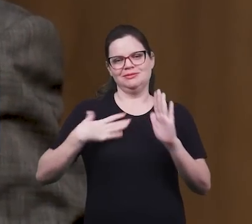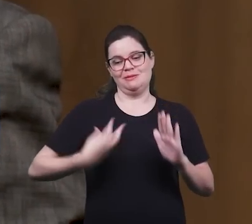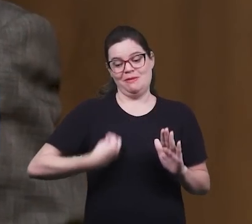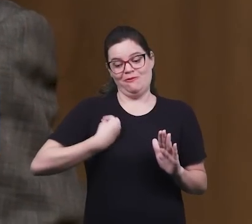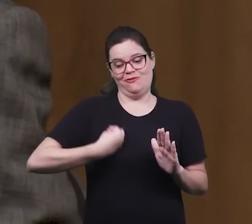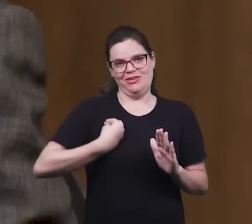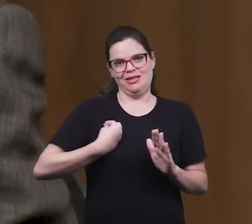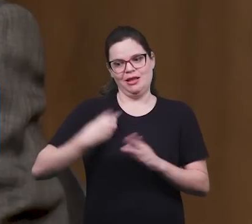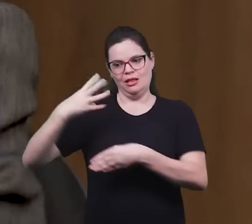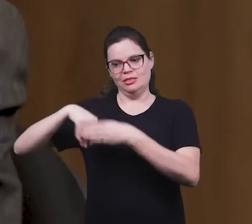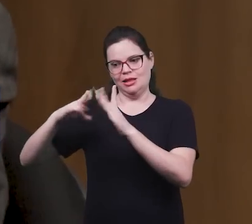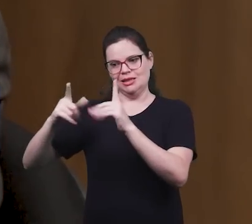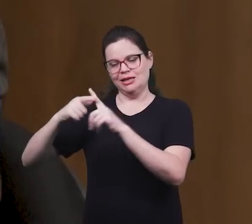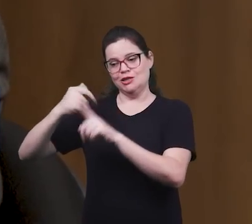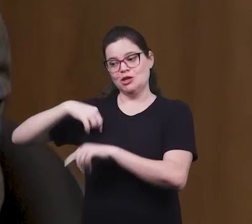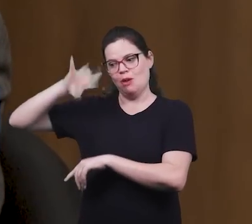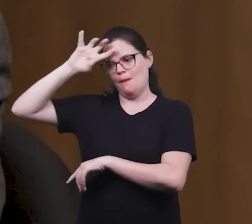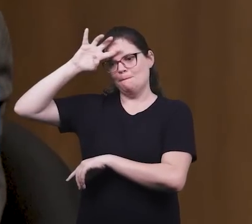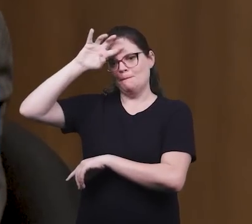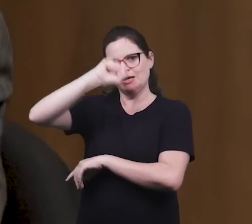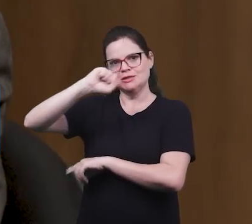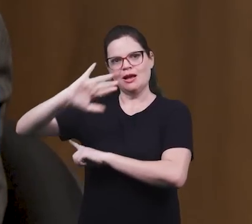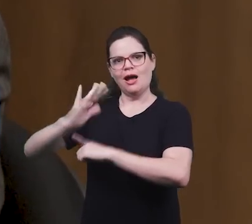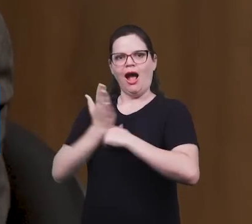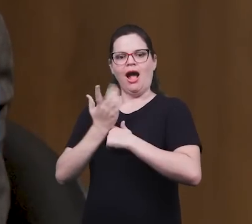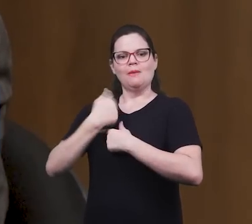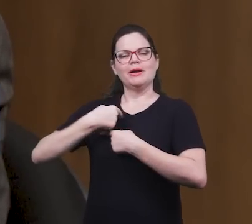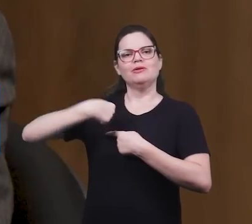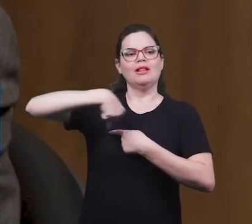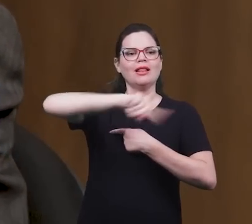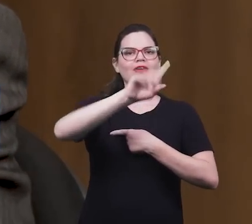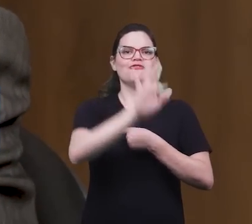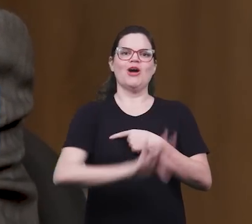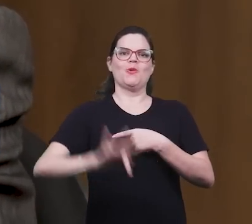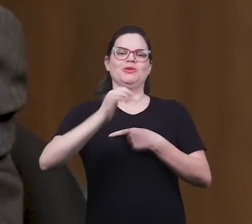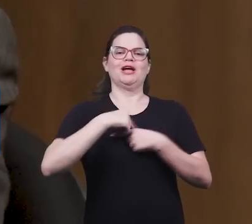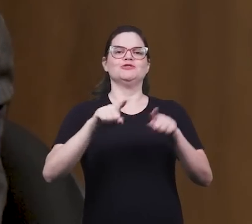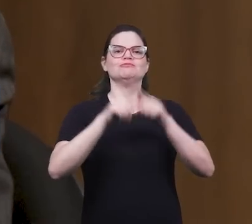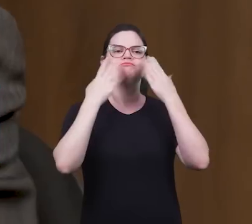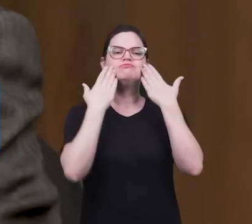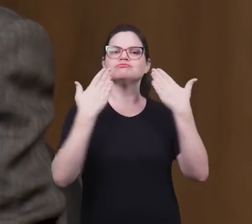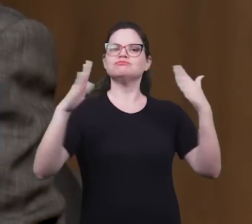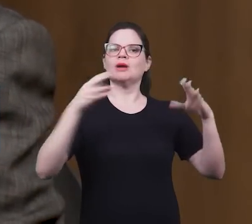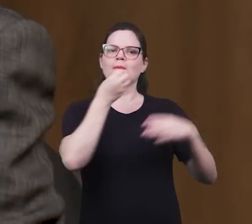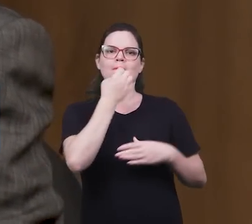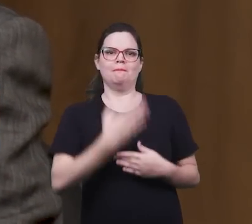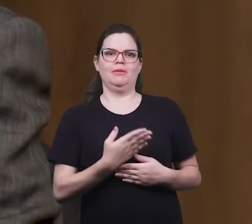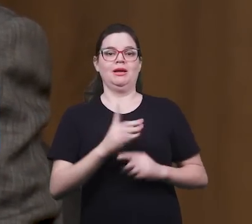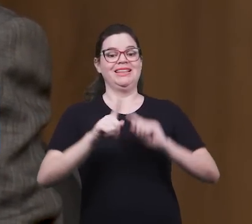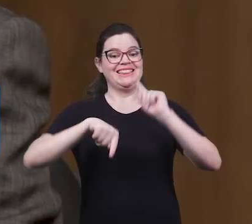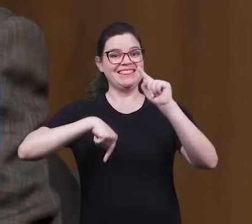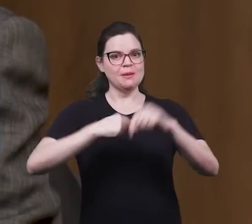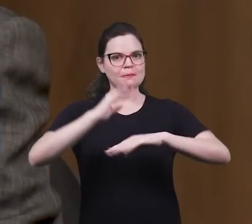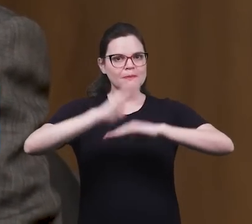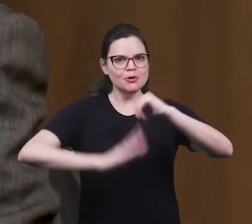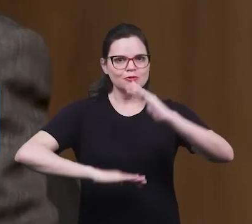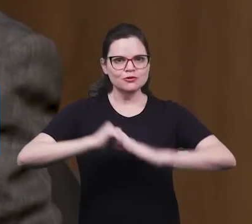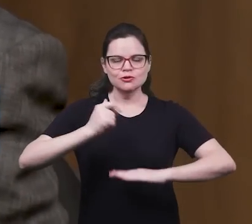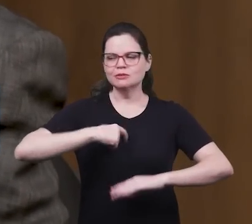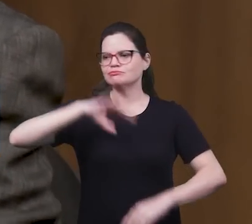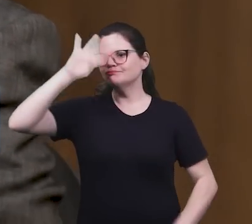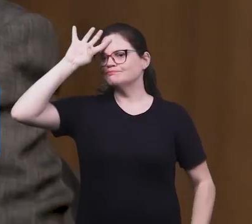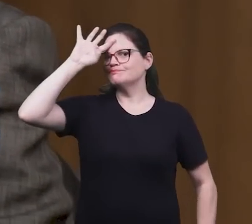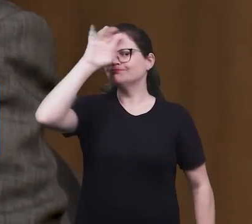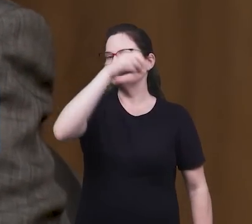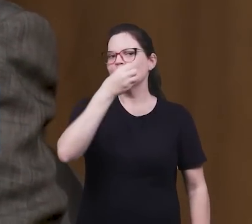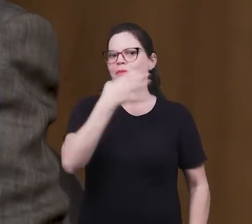na igreja favoreceu muito a minha vida acadêmica e muito mais depois a vida profissional. Porque